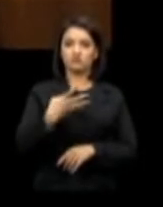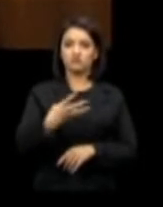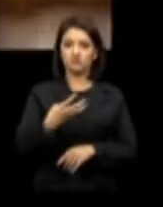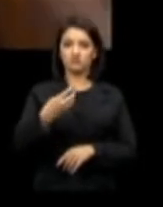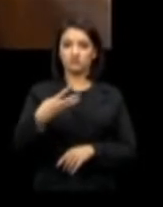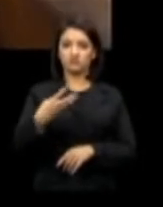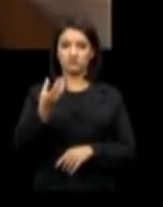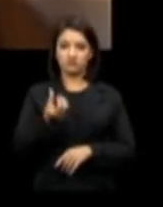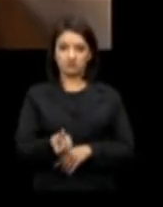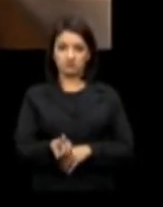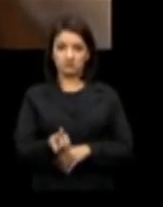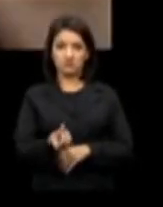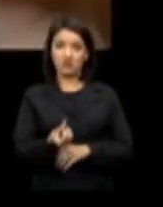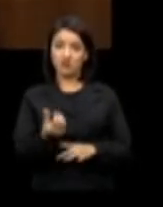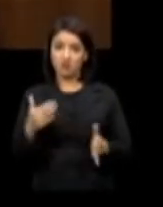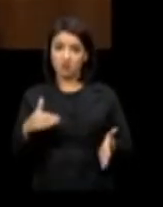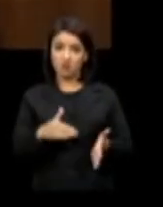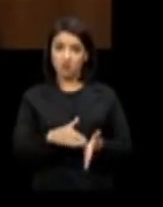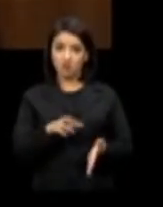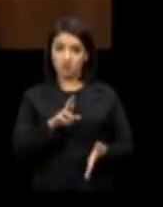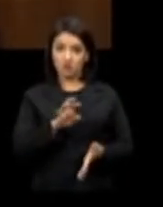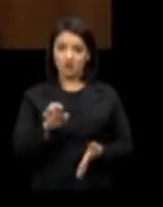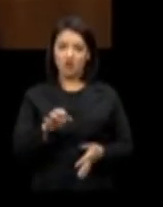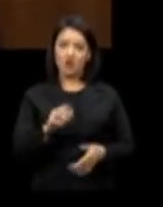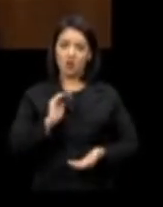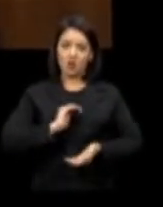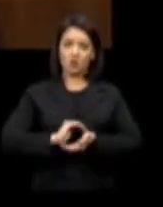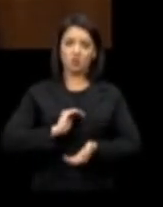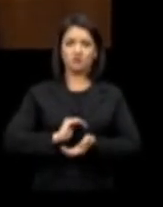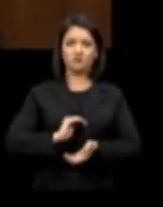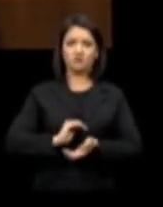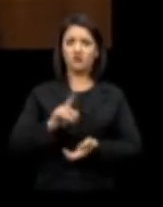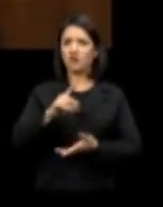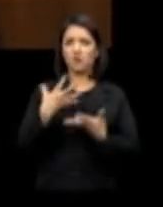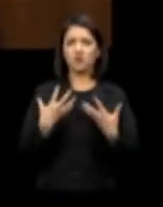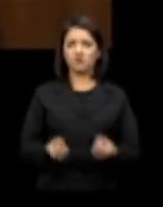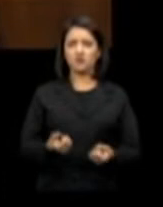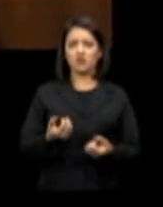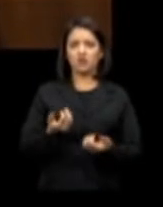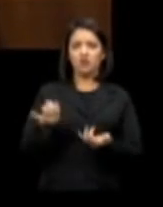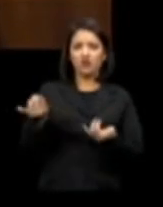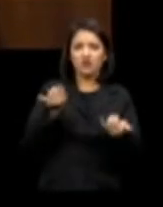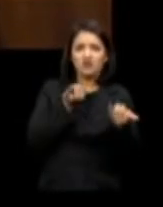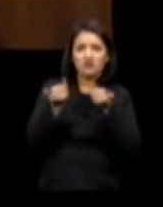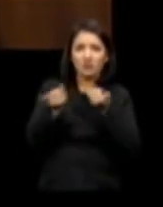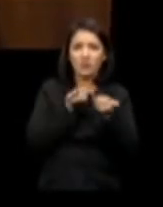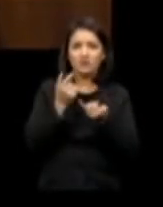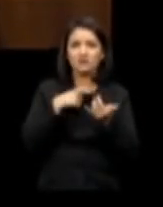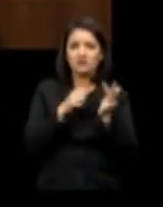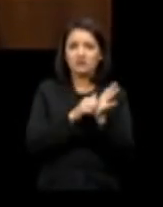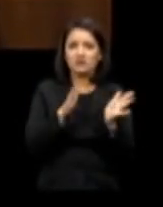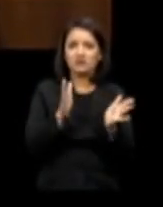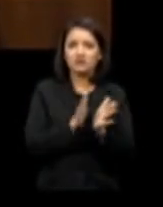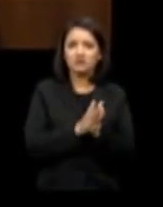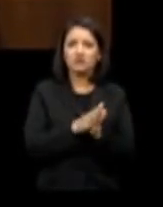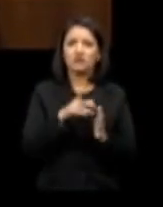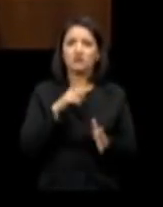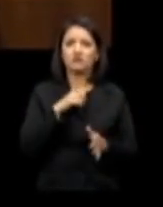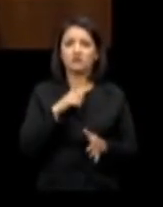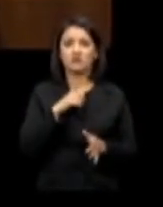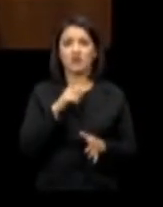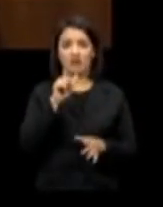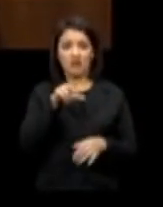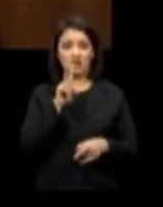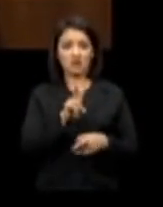418-416. Nesse último caso, o tribunal negou que as informações contidas neste registro estariam acobertadas pelo direito